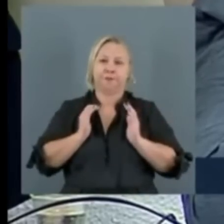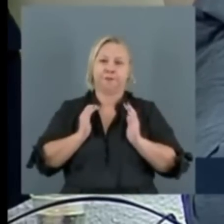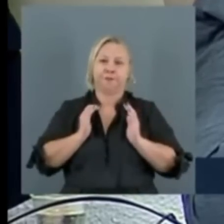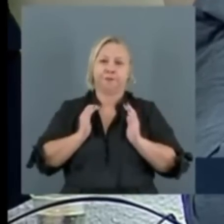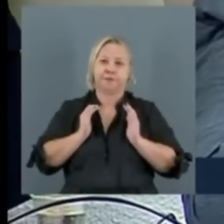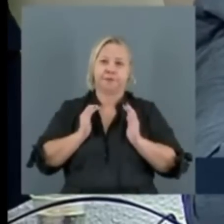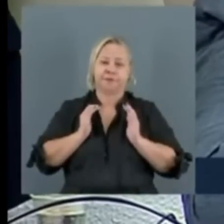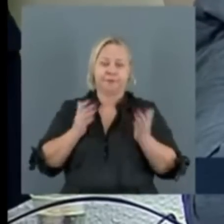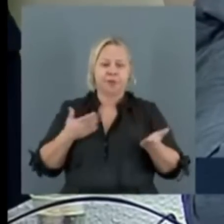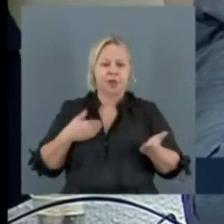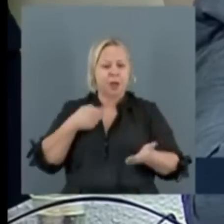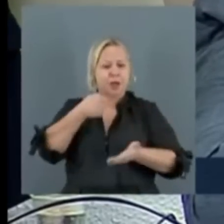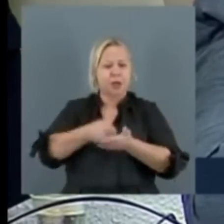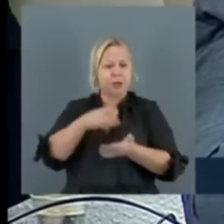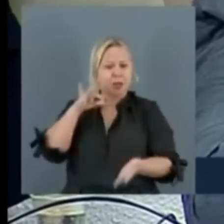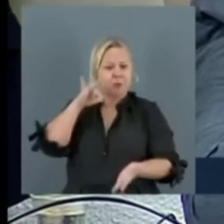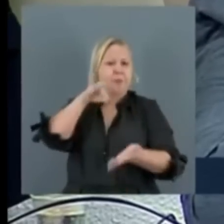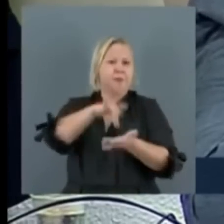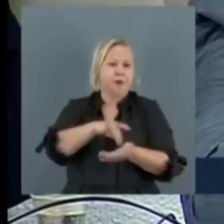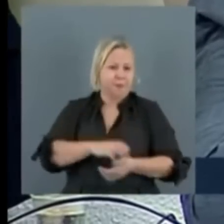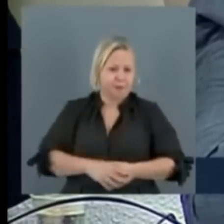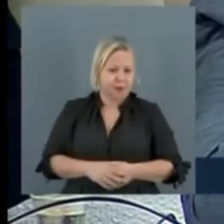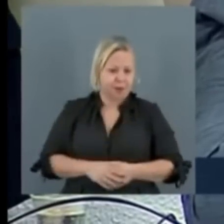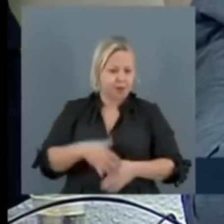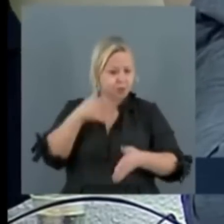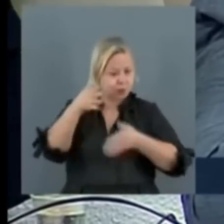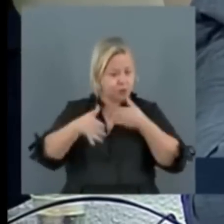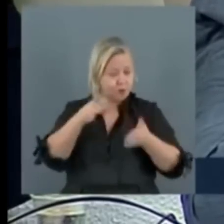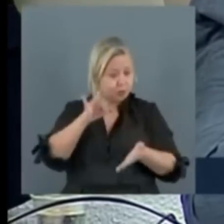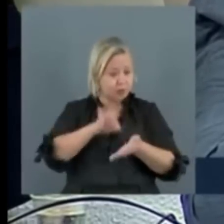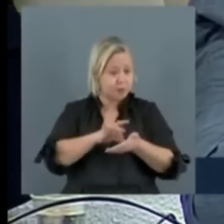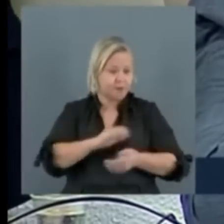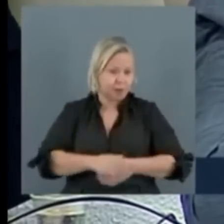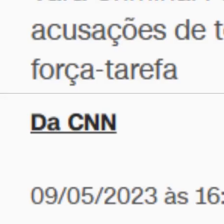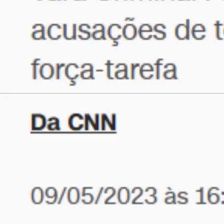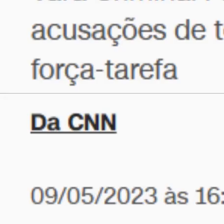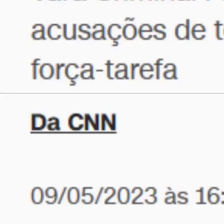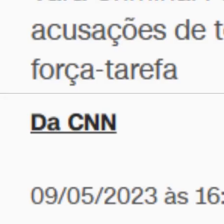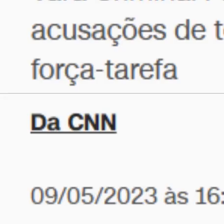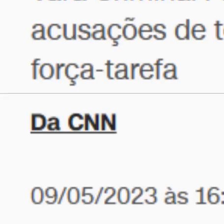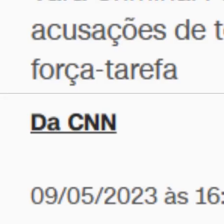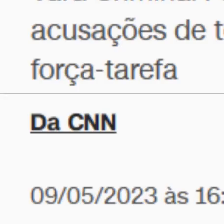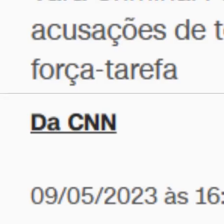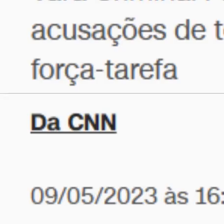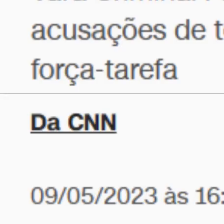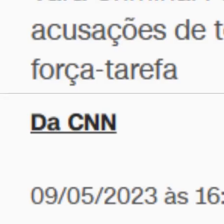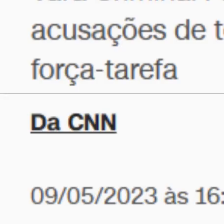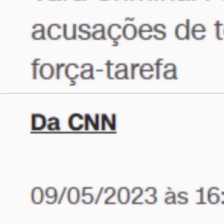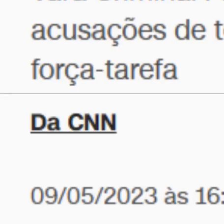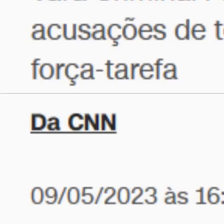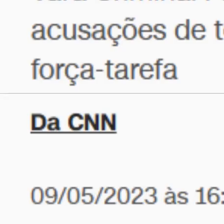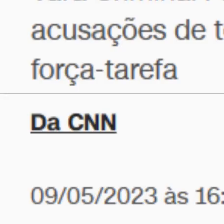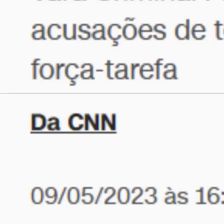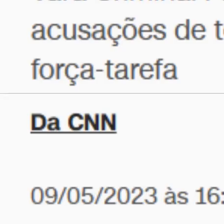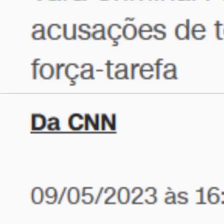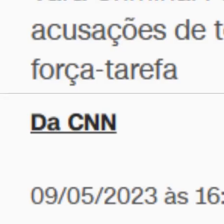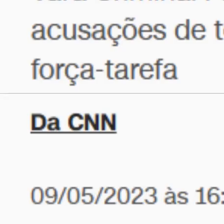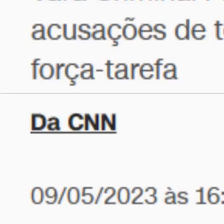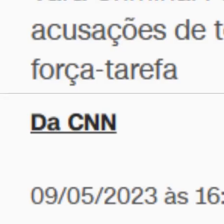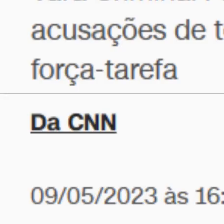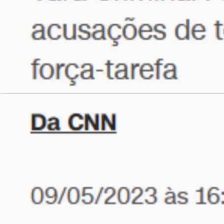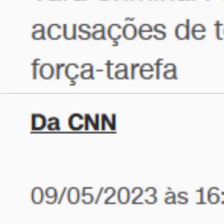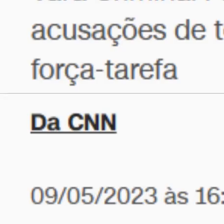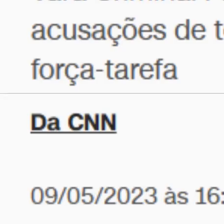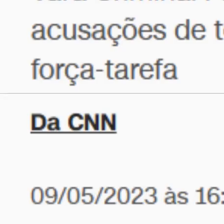essa minha velha essa minha excessividade Essa é a contusência do justo depois de ser humilhado no senado pelo Flávio